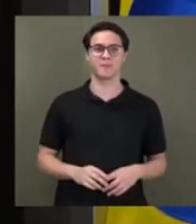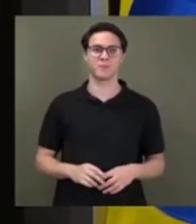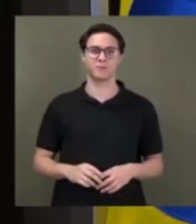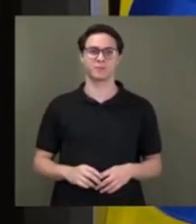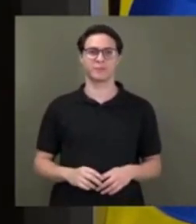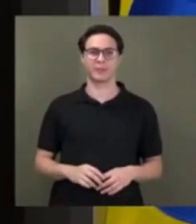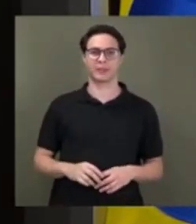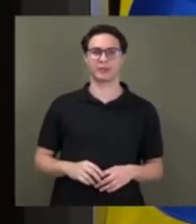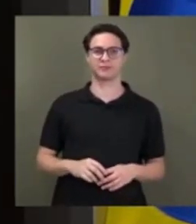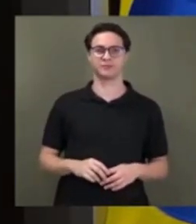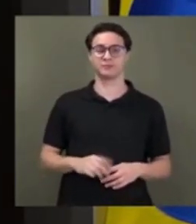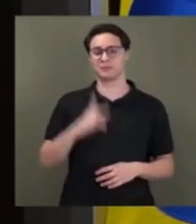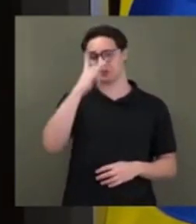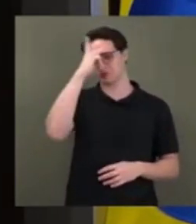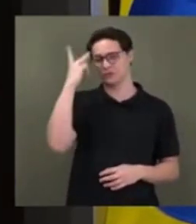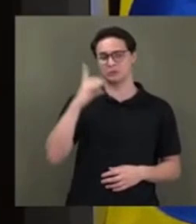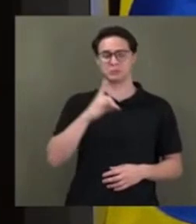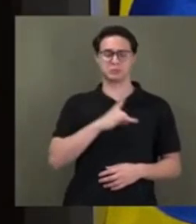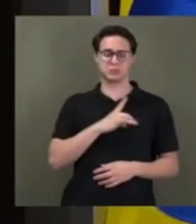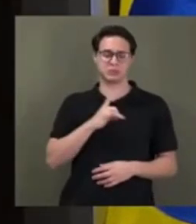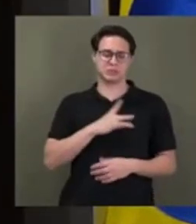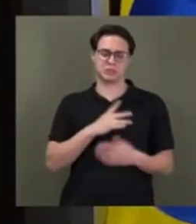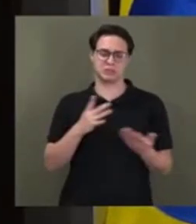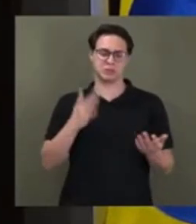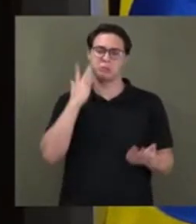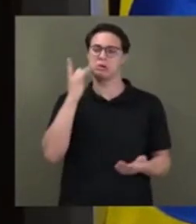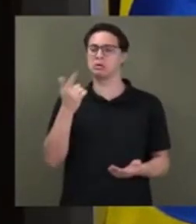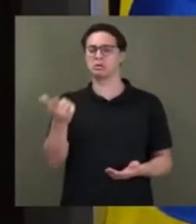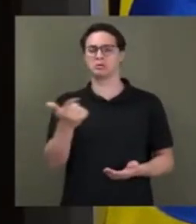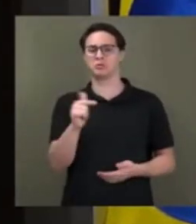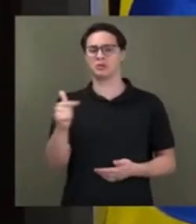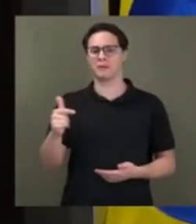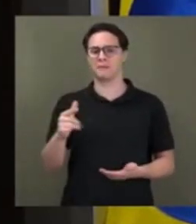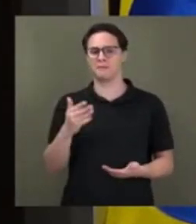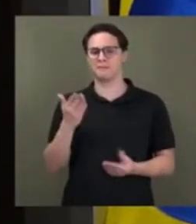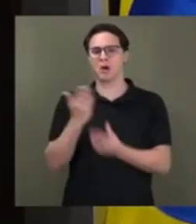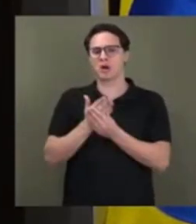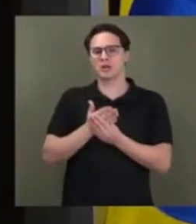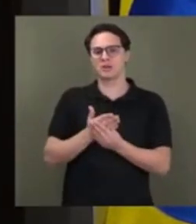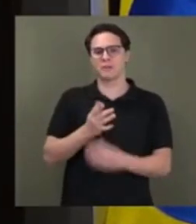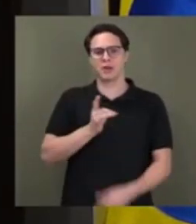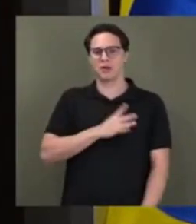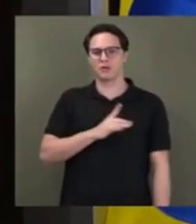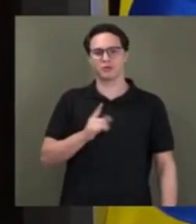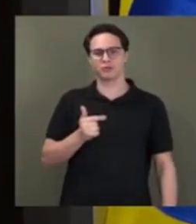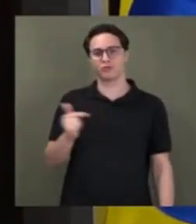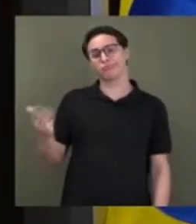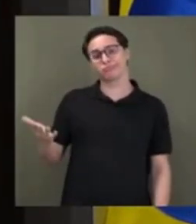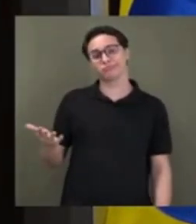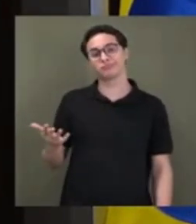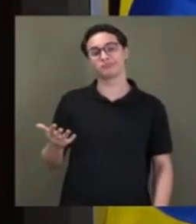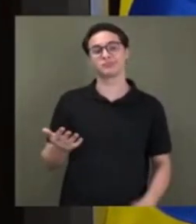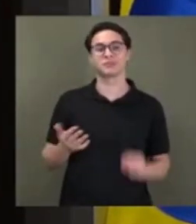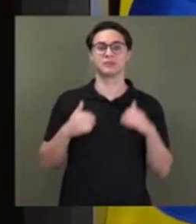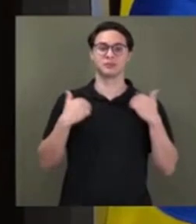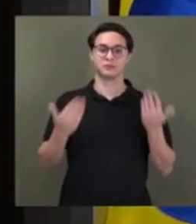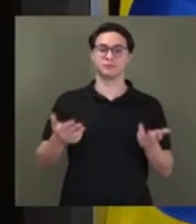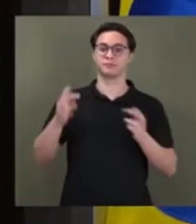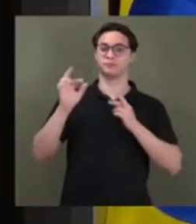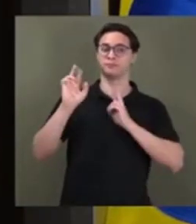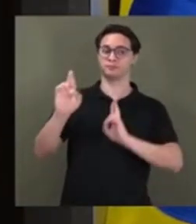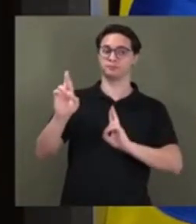que não temem, obviamente, amanhã responderem a um processo. Espero, portanto, que não